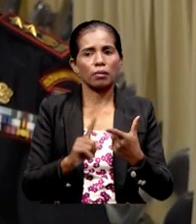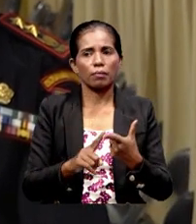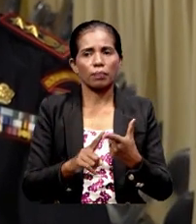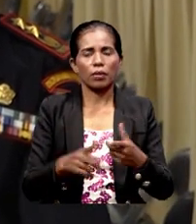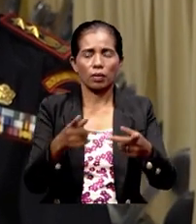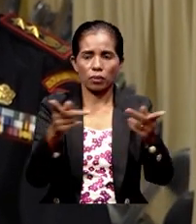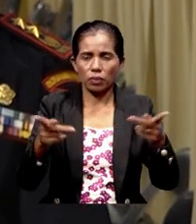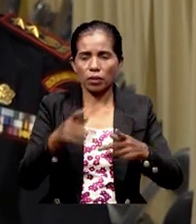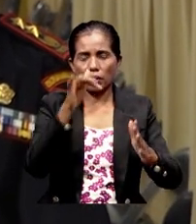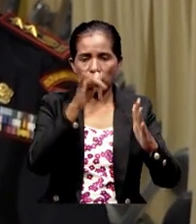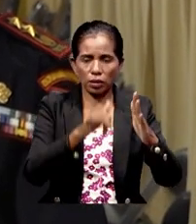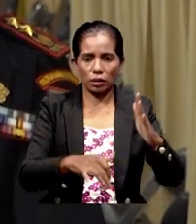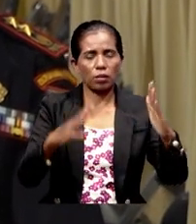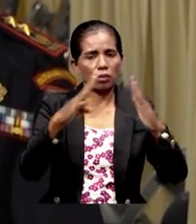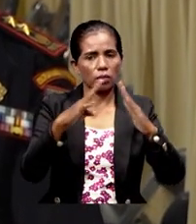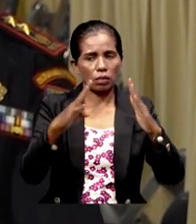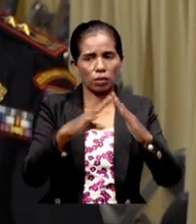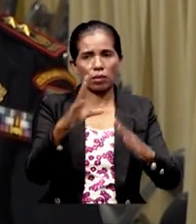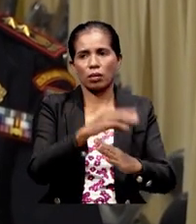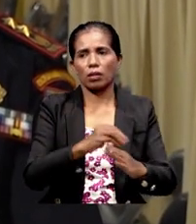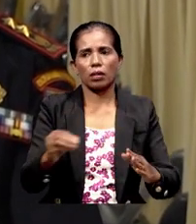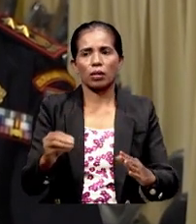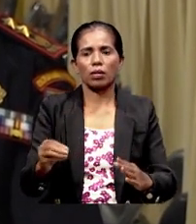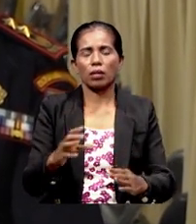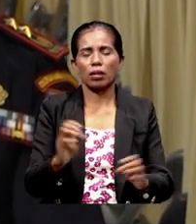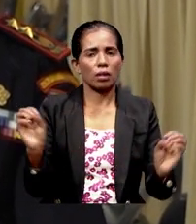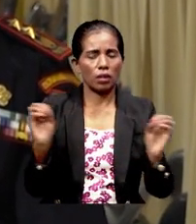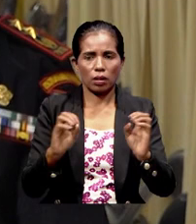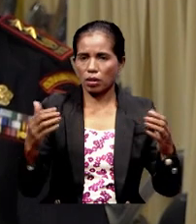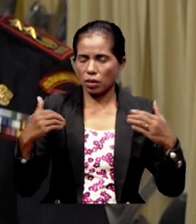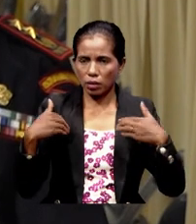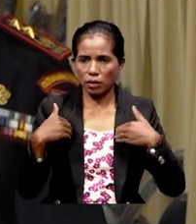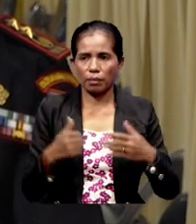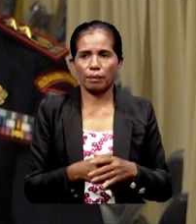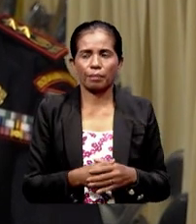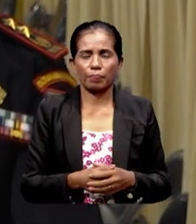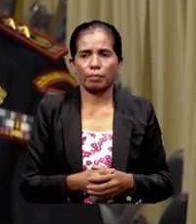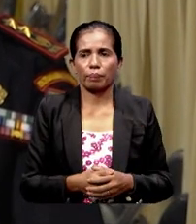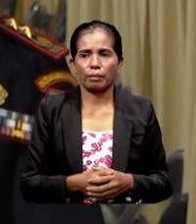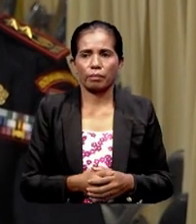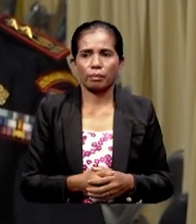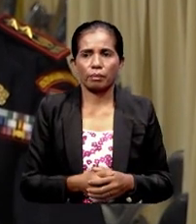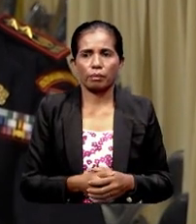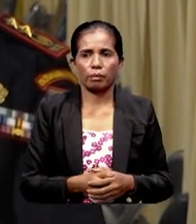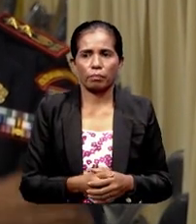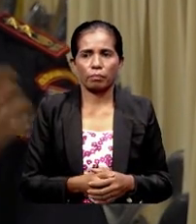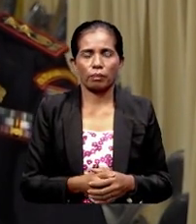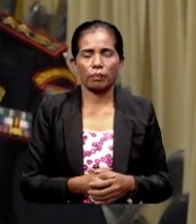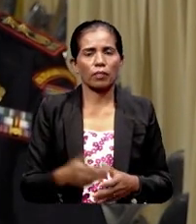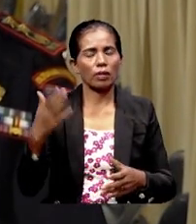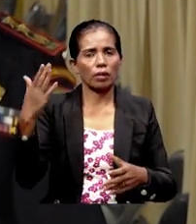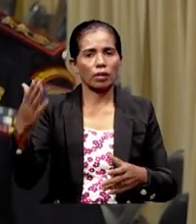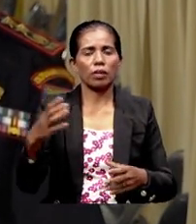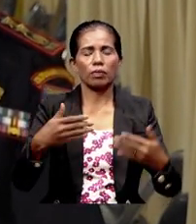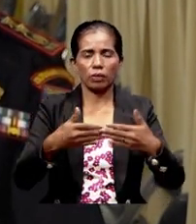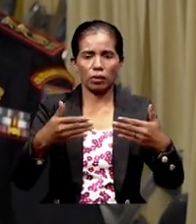fato em ela, um quartel, caserna, mesma oficiais lá, então, e a fronteira, por